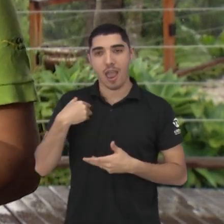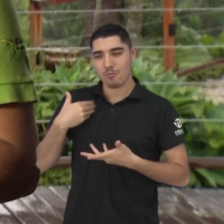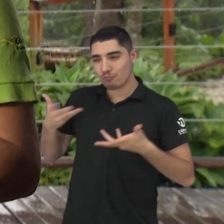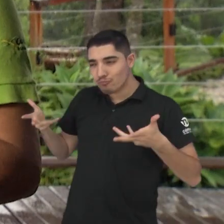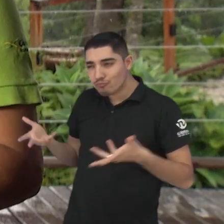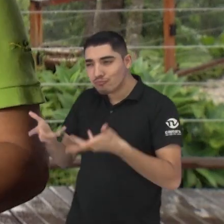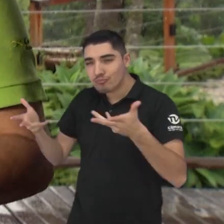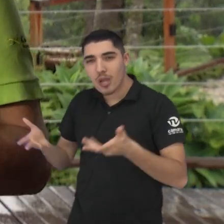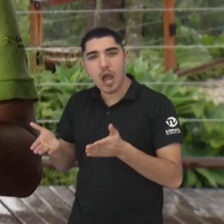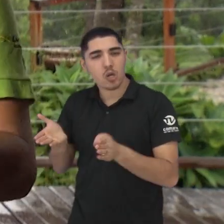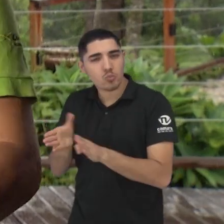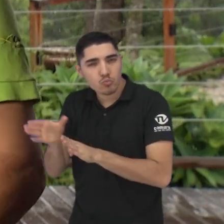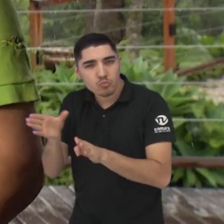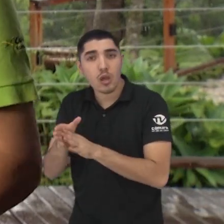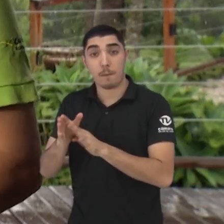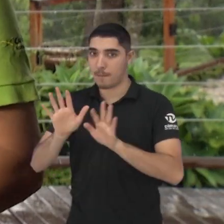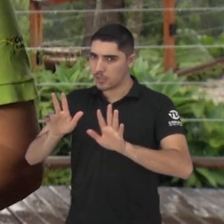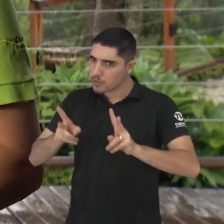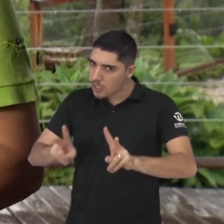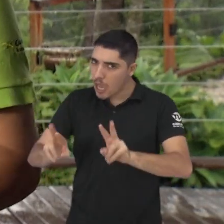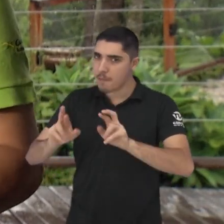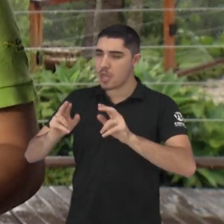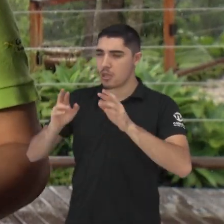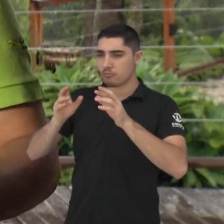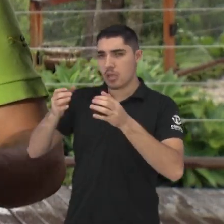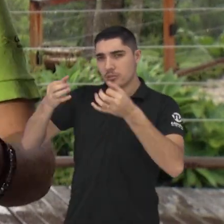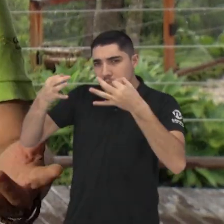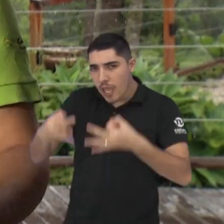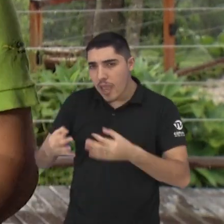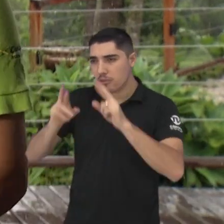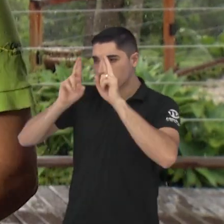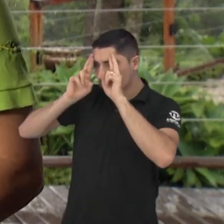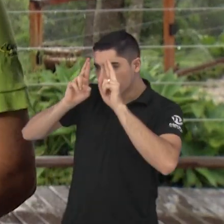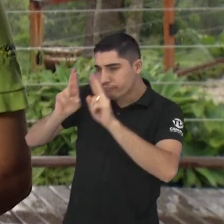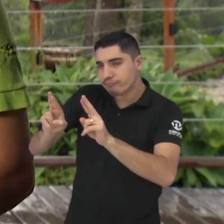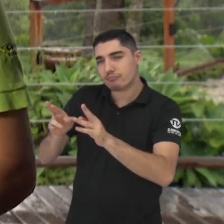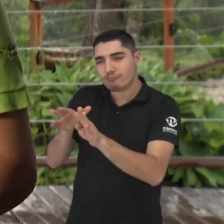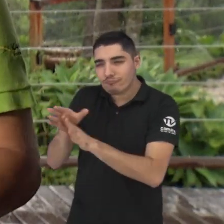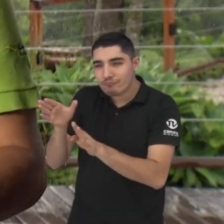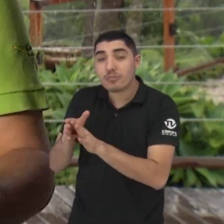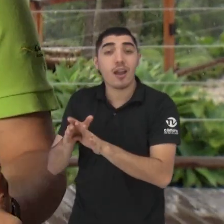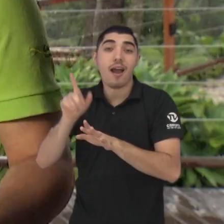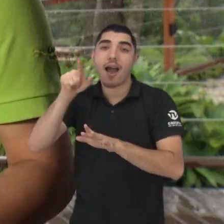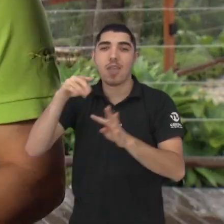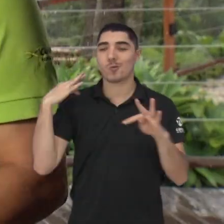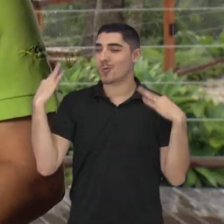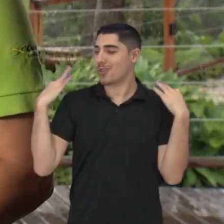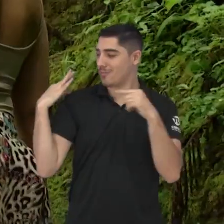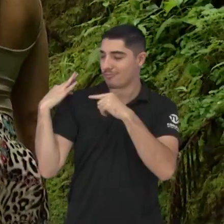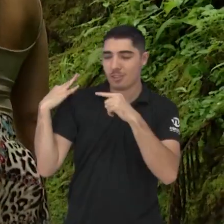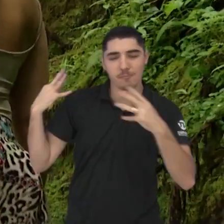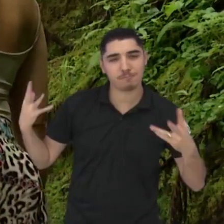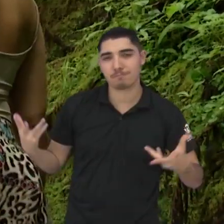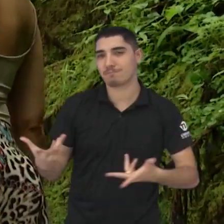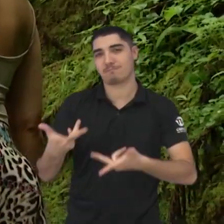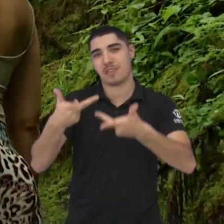muito conceito, respeito, e aí tudo acontece, a mágica do turismo